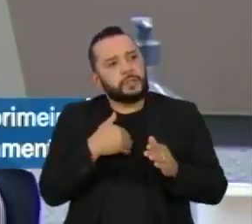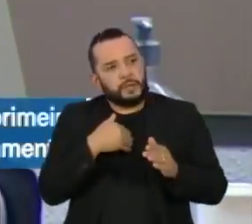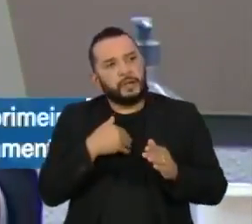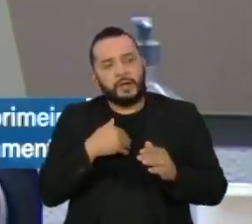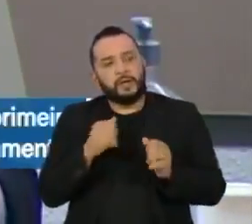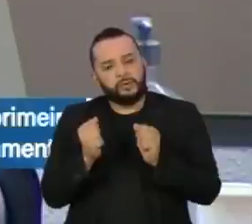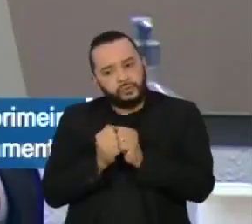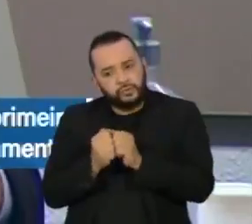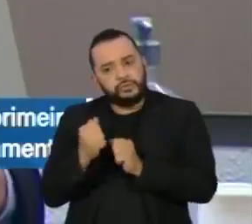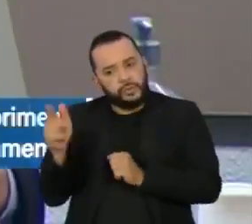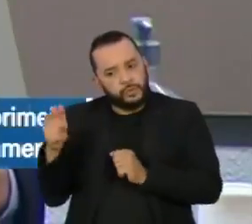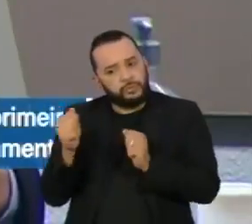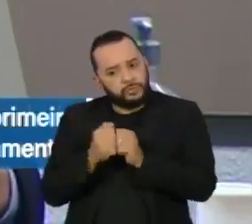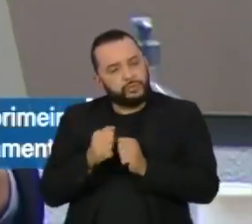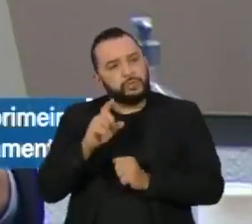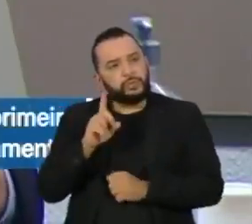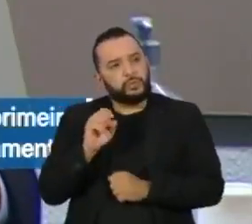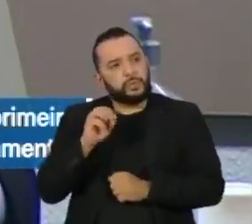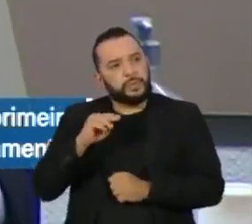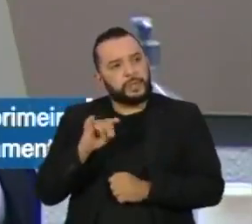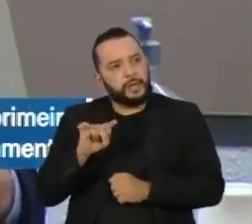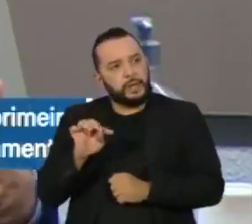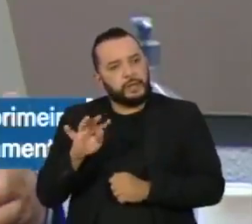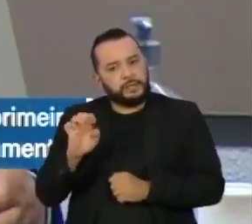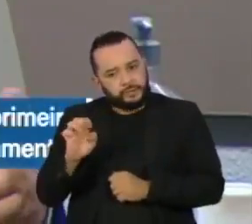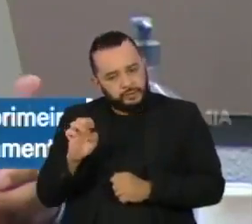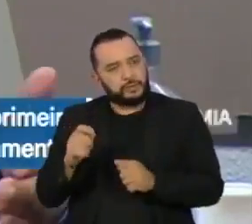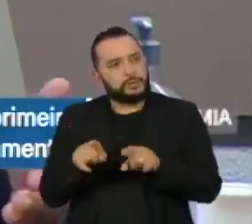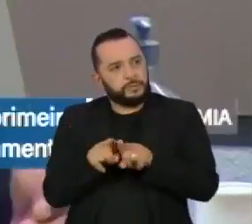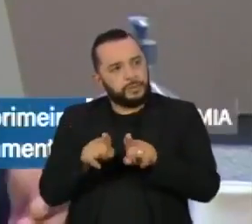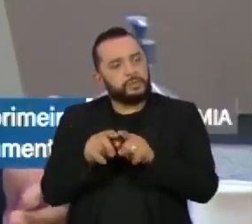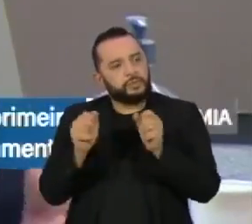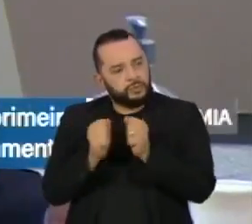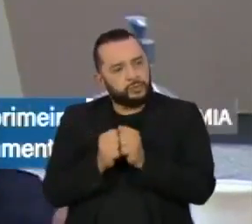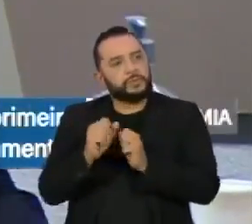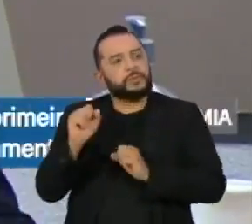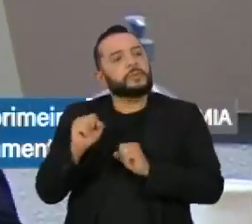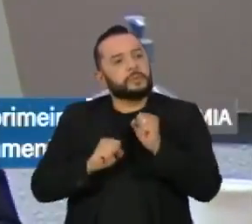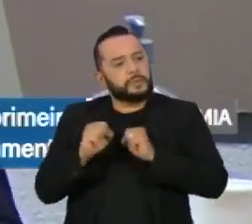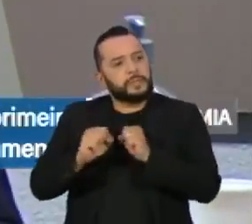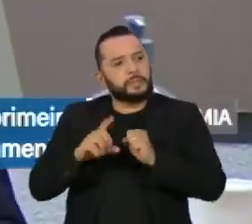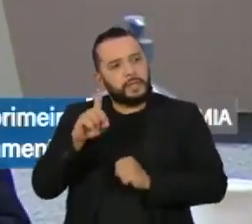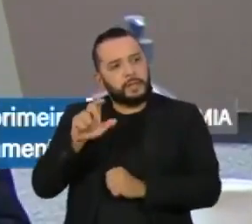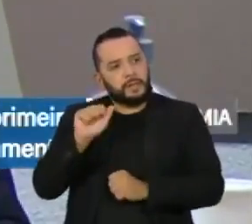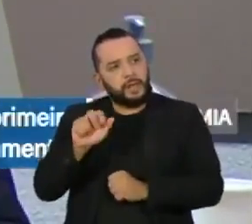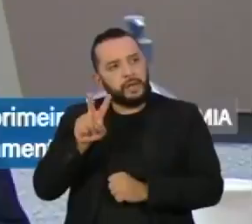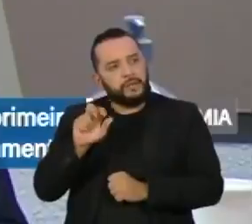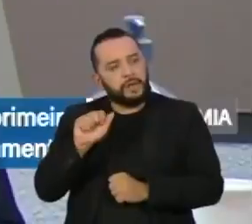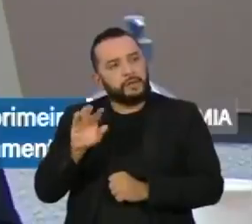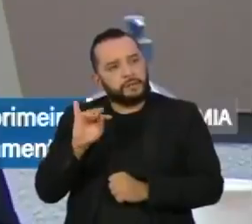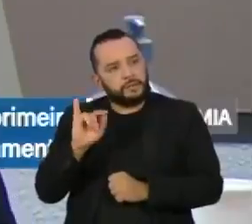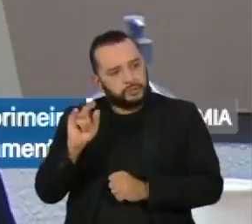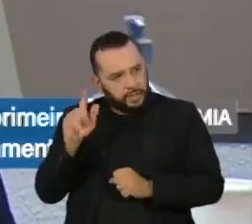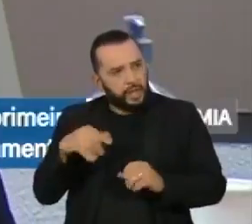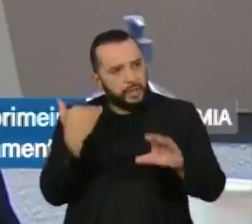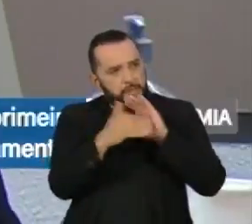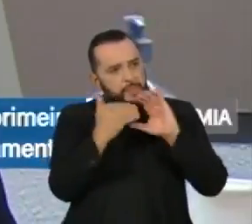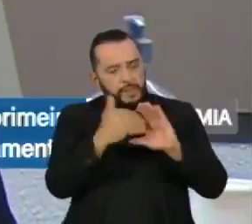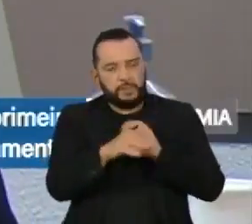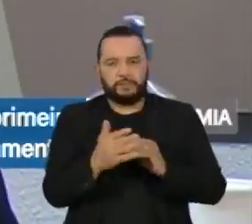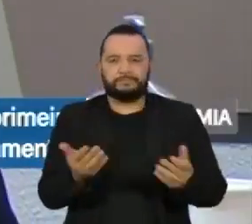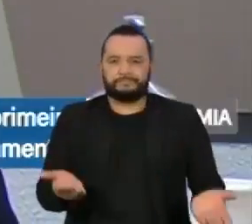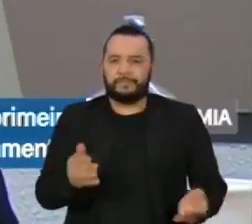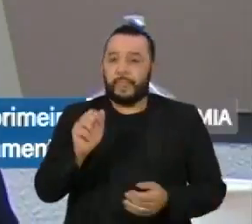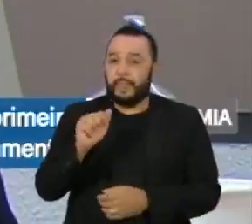Dominguete, em conduzir a Davat ou o Cristiano era de forma formal. Hamilton Gomes relatou